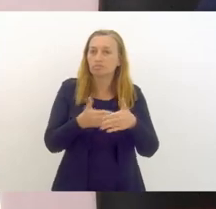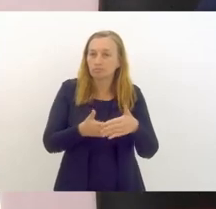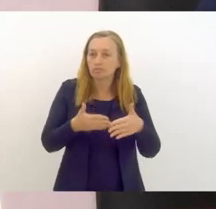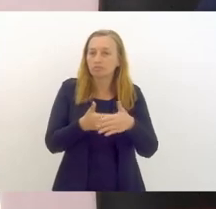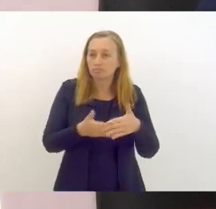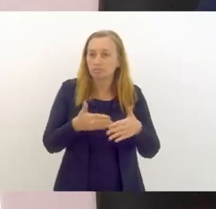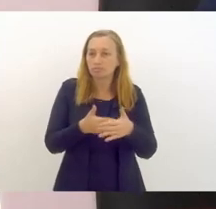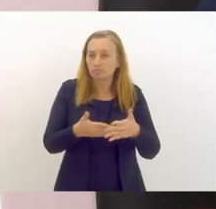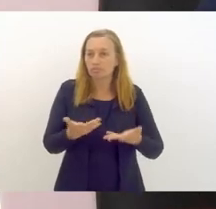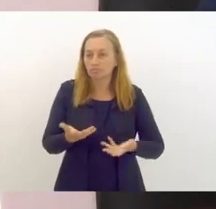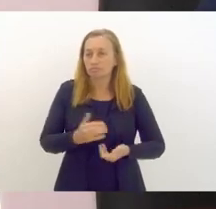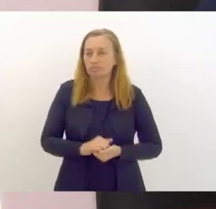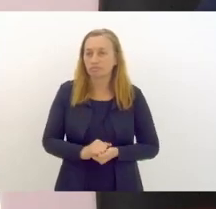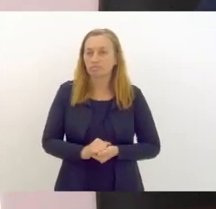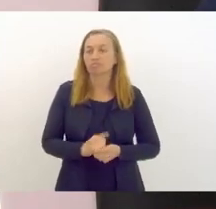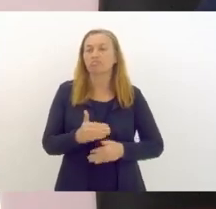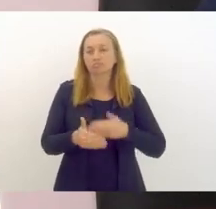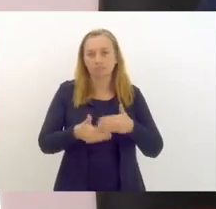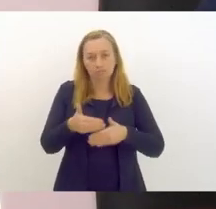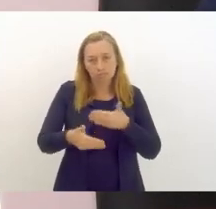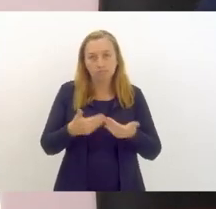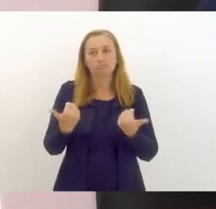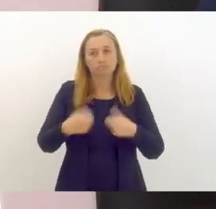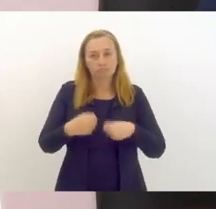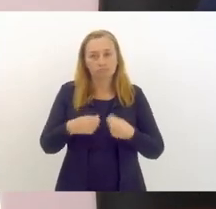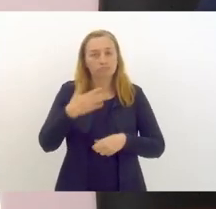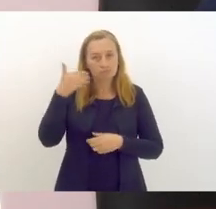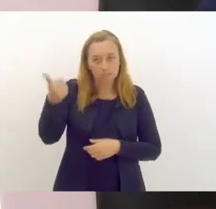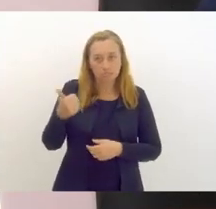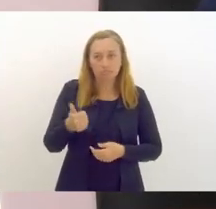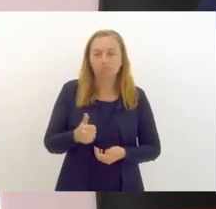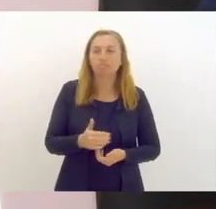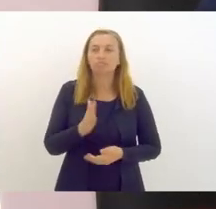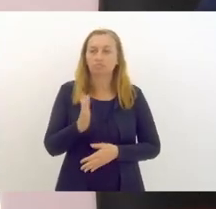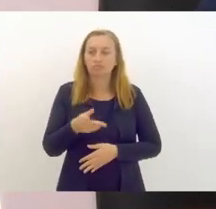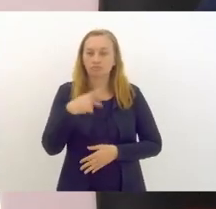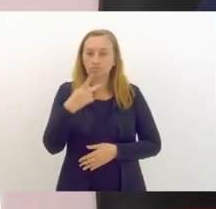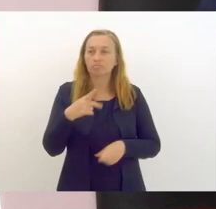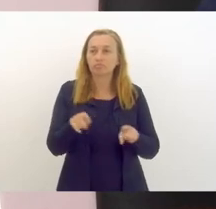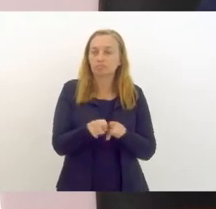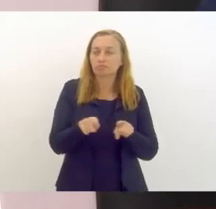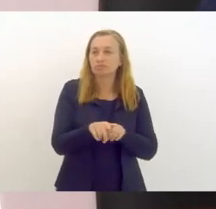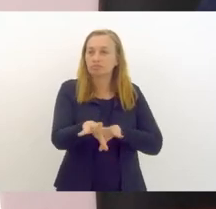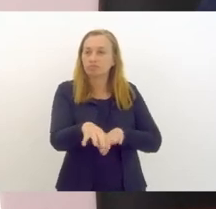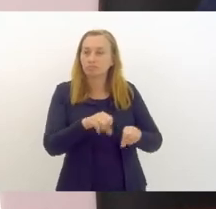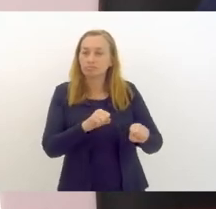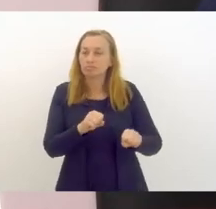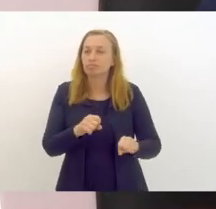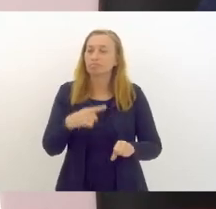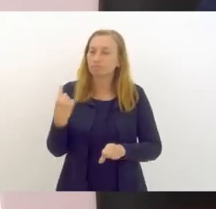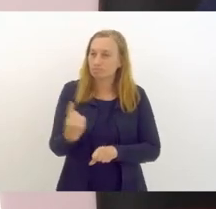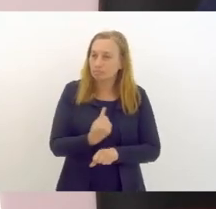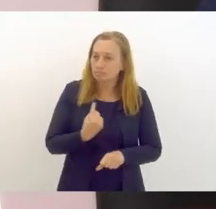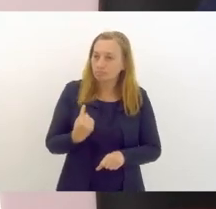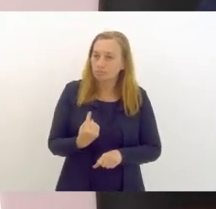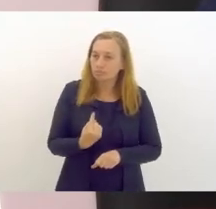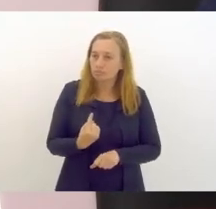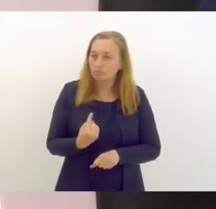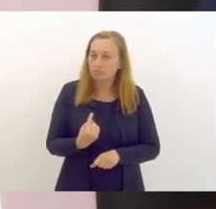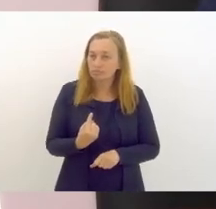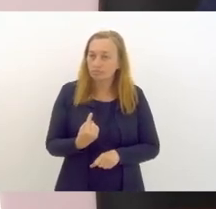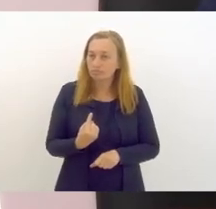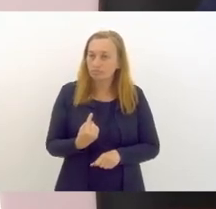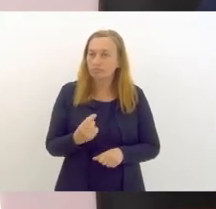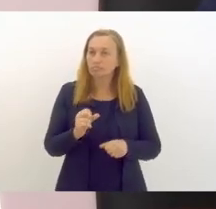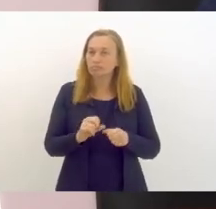algumas rugosidades, digamos, nesse processo que a gente precisa aprimorar. Como a gente falou também lá na formação, é preciso que a gente, quem está no